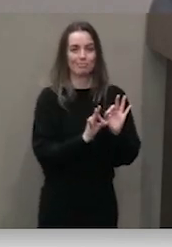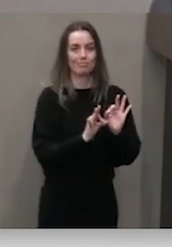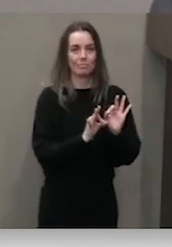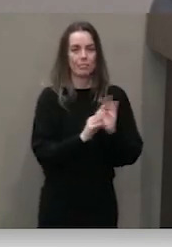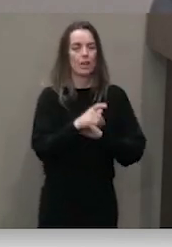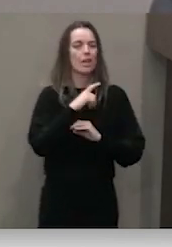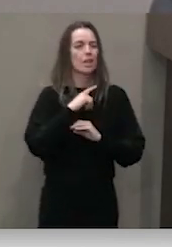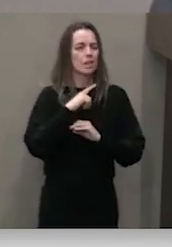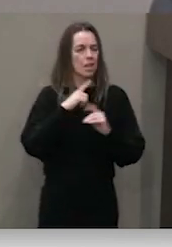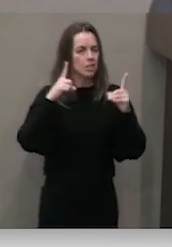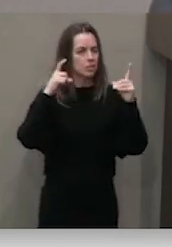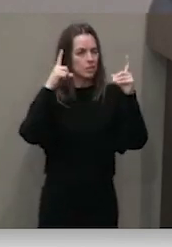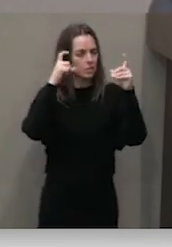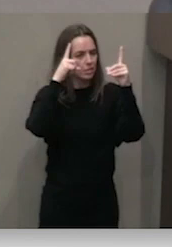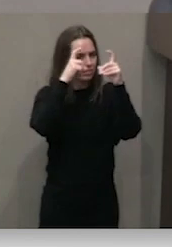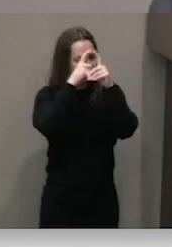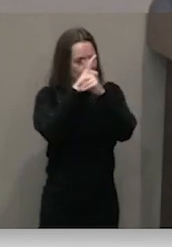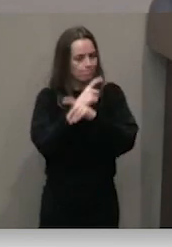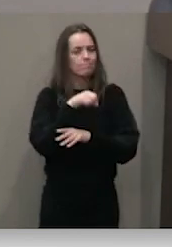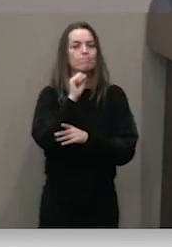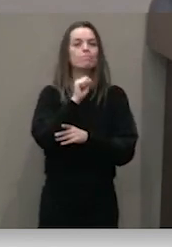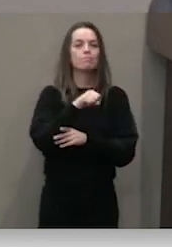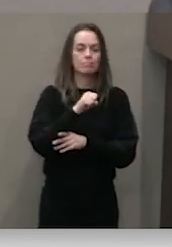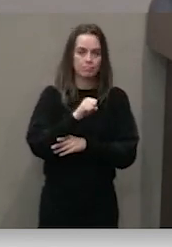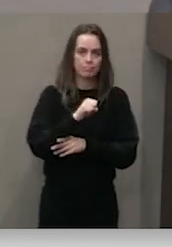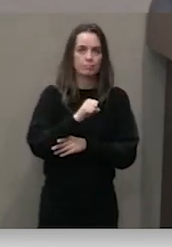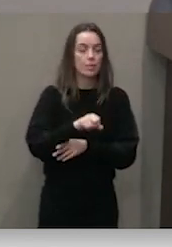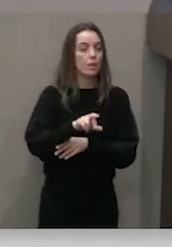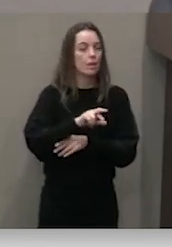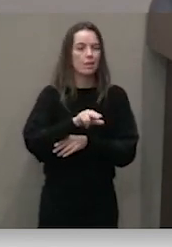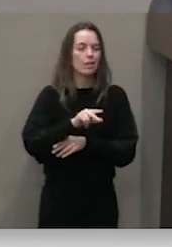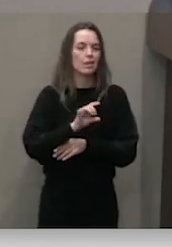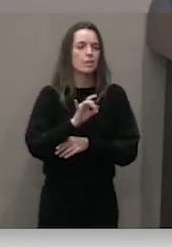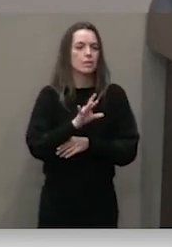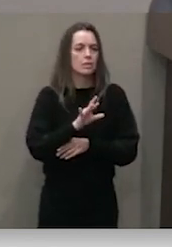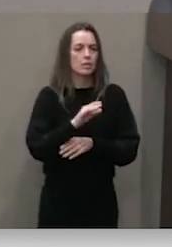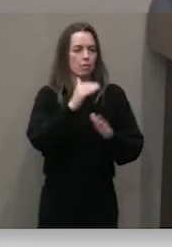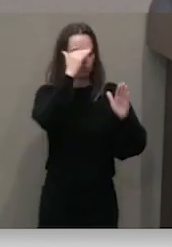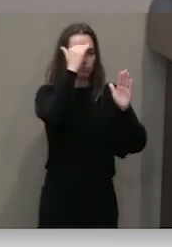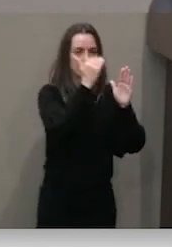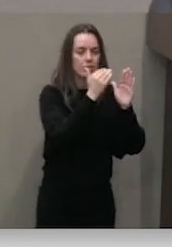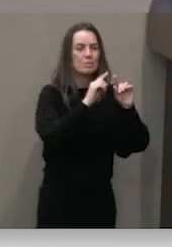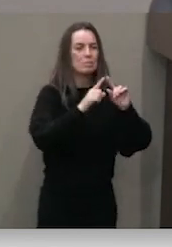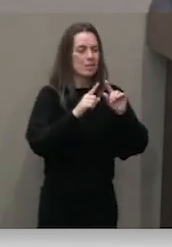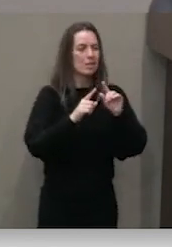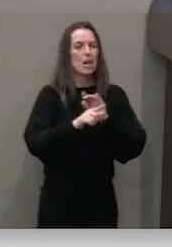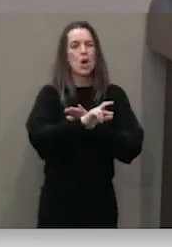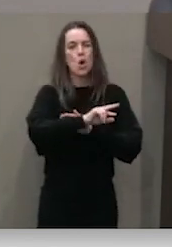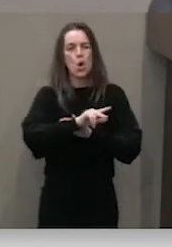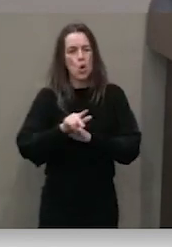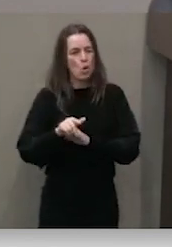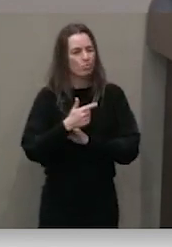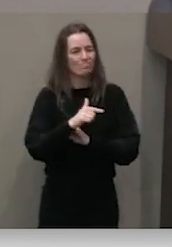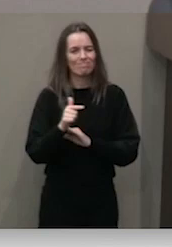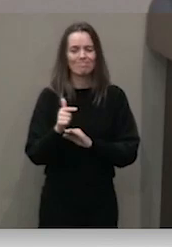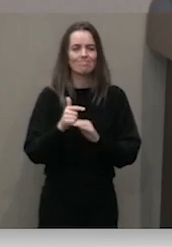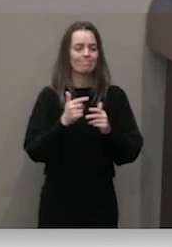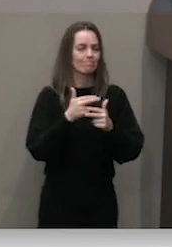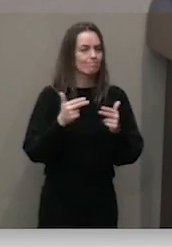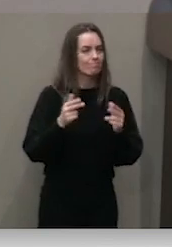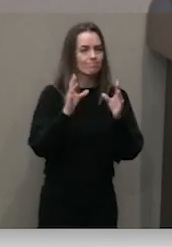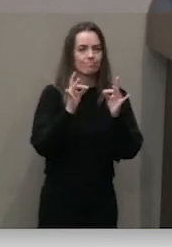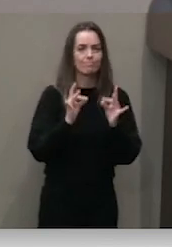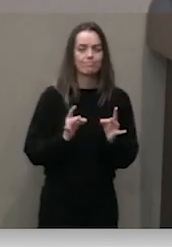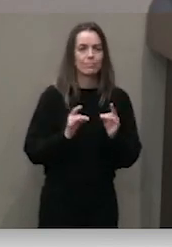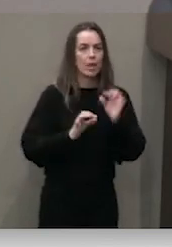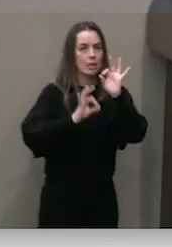muitas dificuldades, não só de fazer cumprir o plano diretor, mas outros planos, outros instrumentos de planejamento